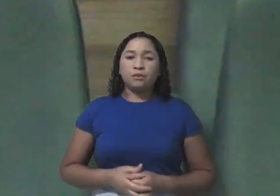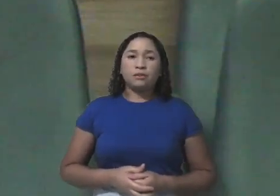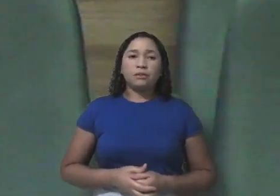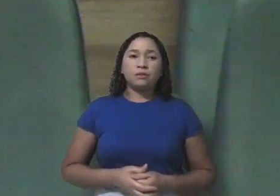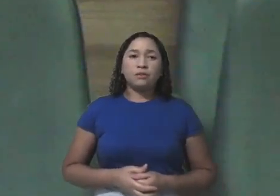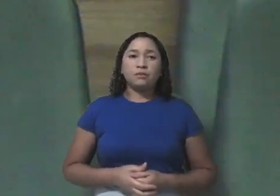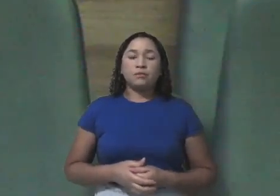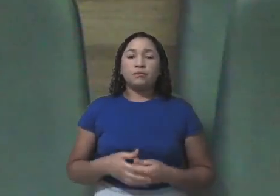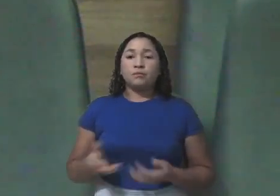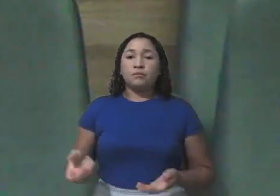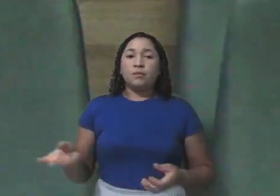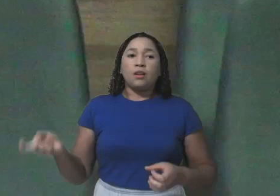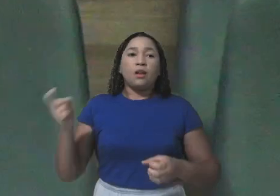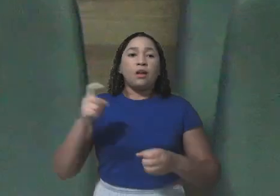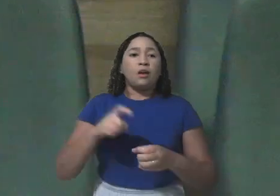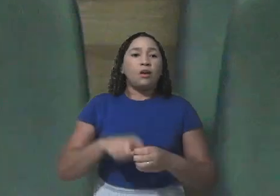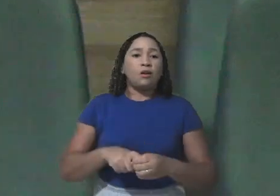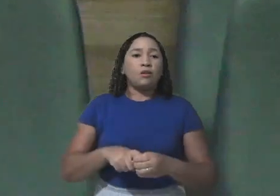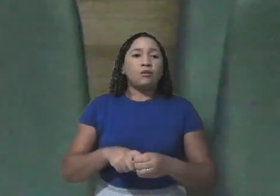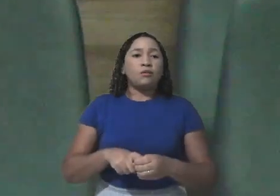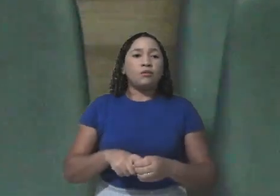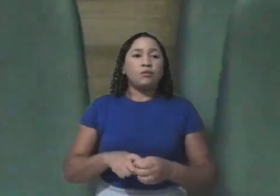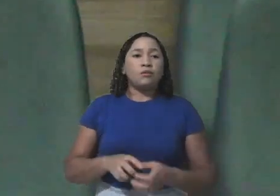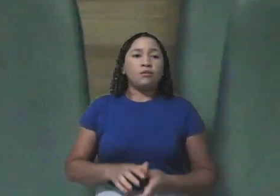Vamos voltar um pouquinho, na verdade, página 7.